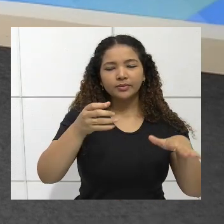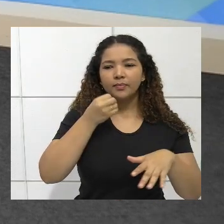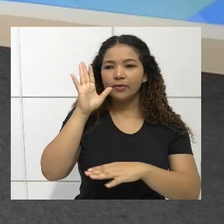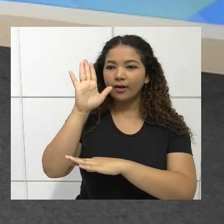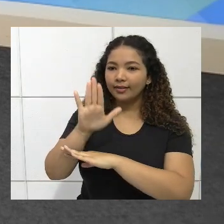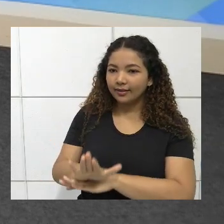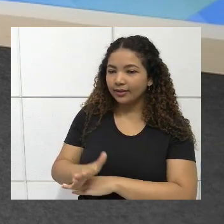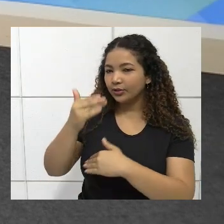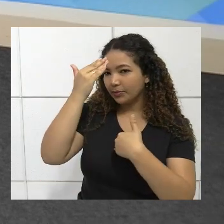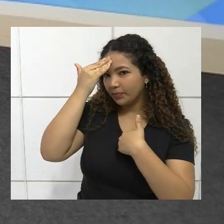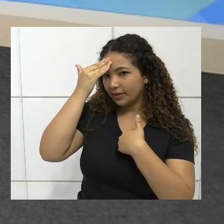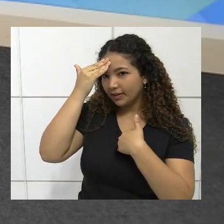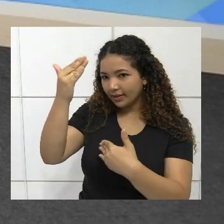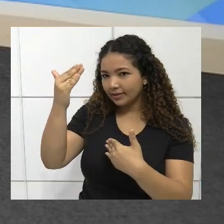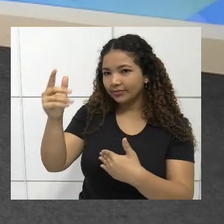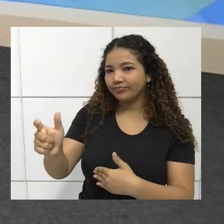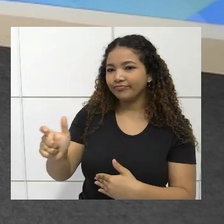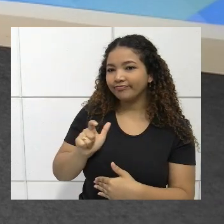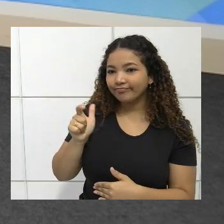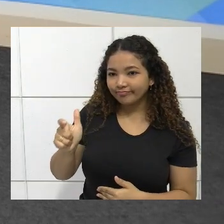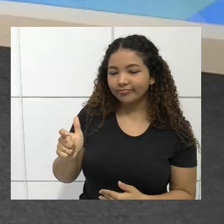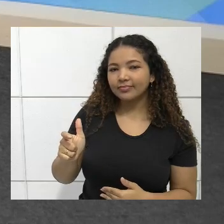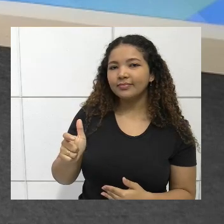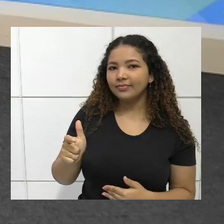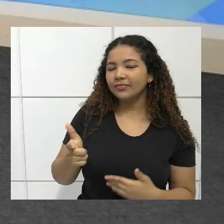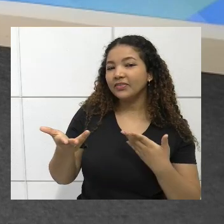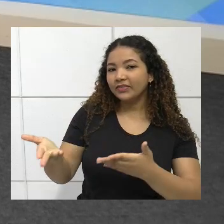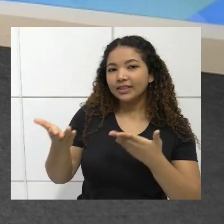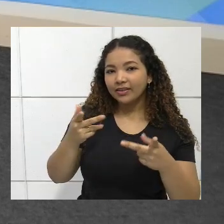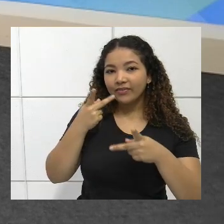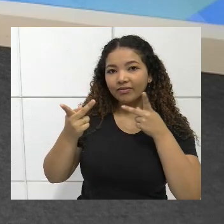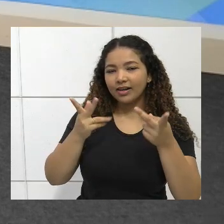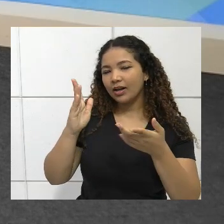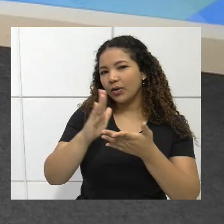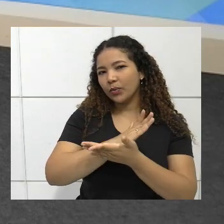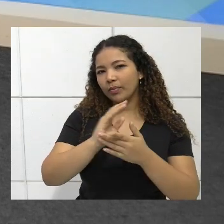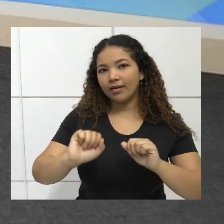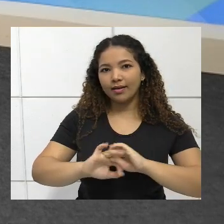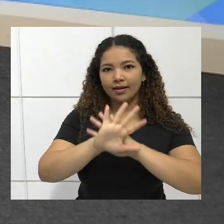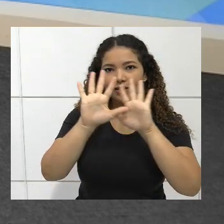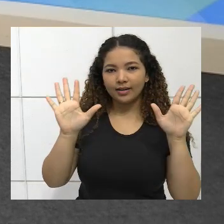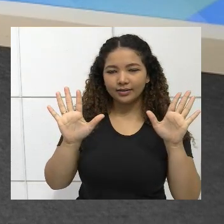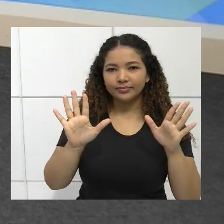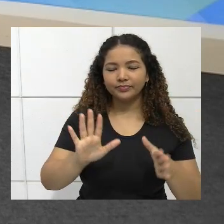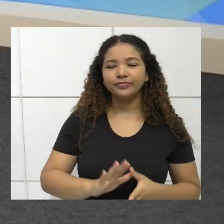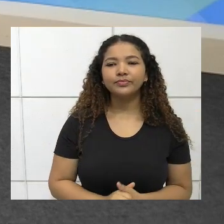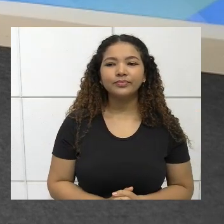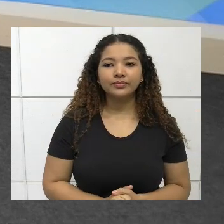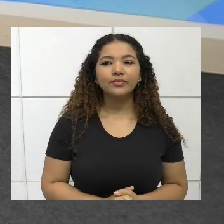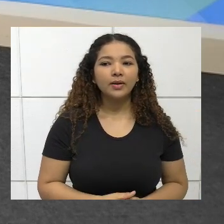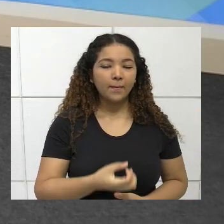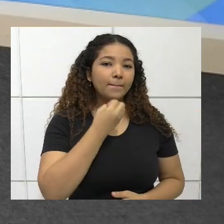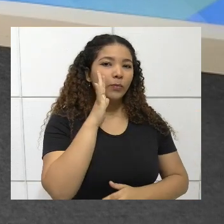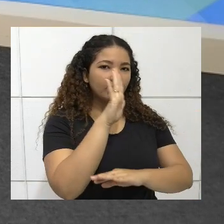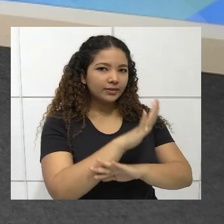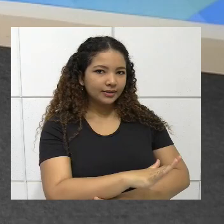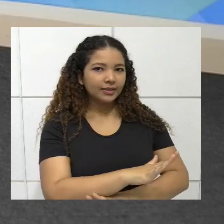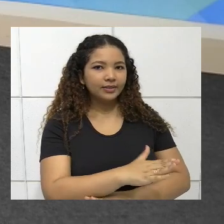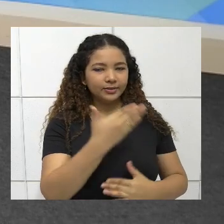para você. Obrigado por atender esse convite e vir aqui, né, trazer alguns esclarecimentos à nossa comunidade. Boa tarde. Boa tarde, Márcio. Muito obrigada